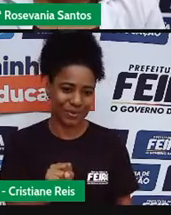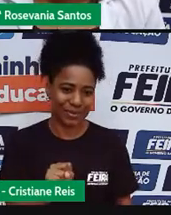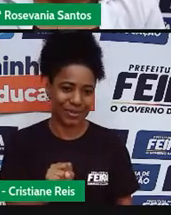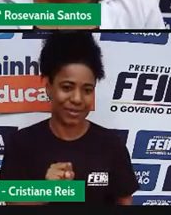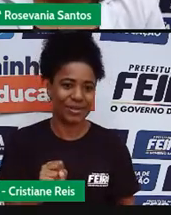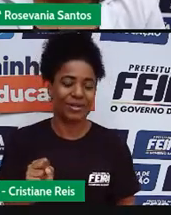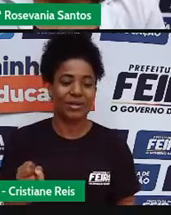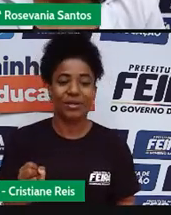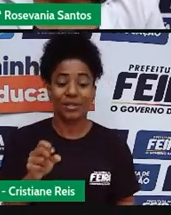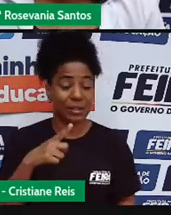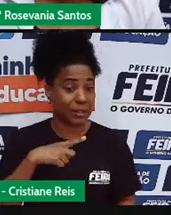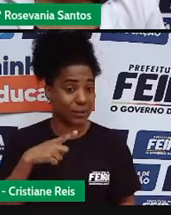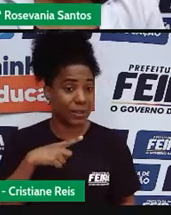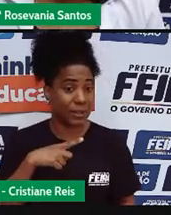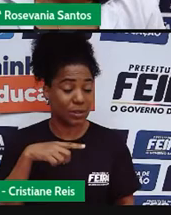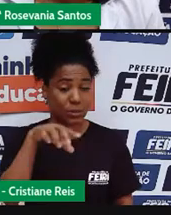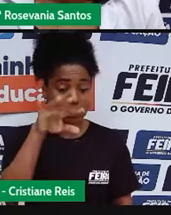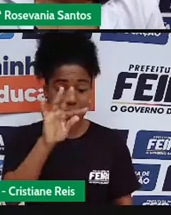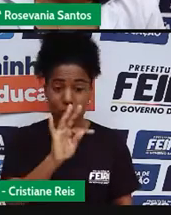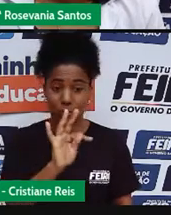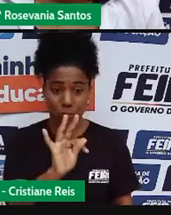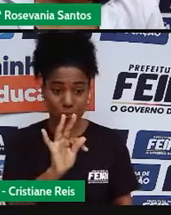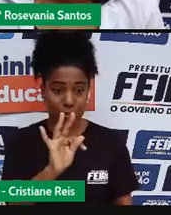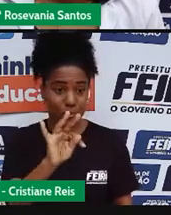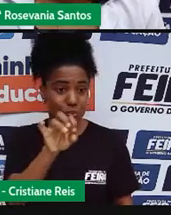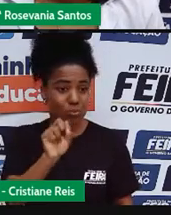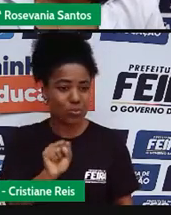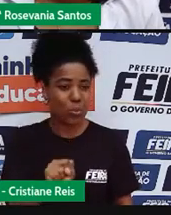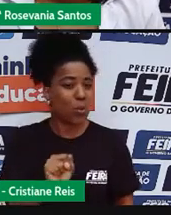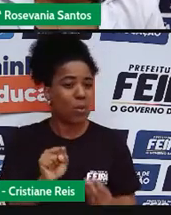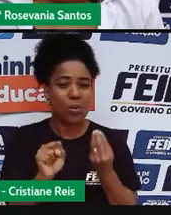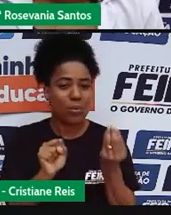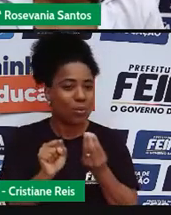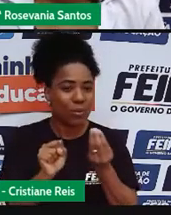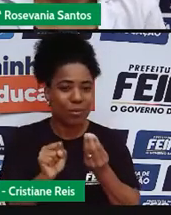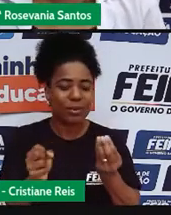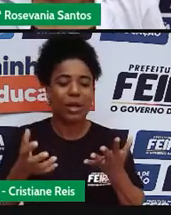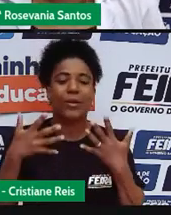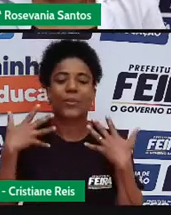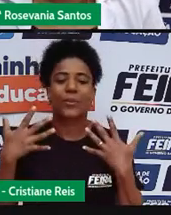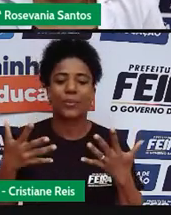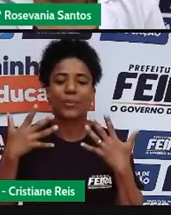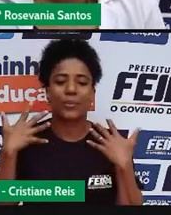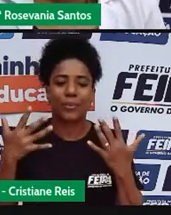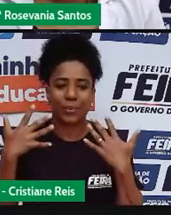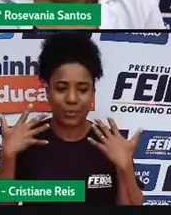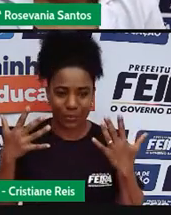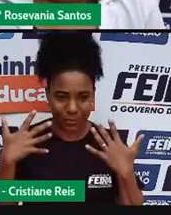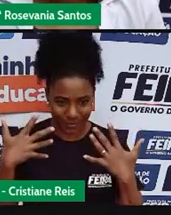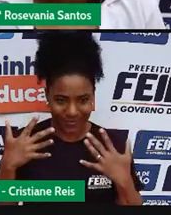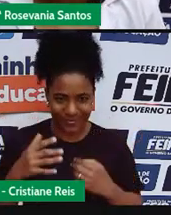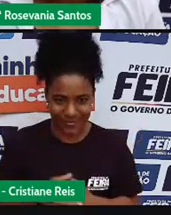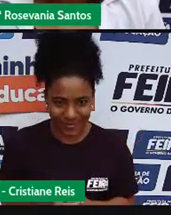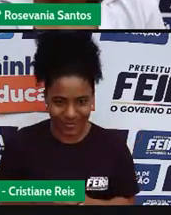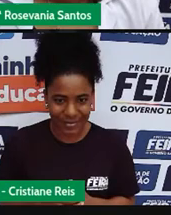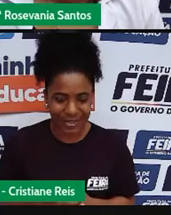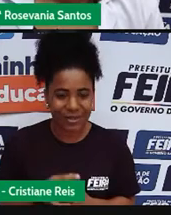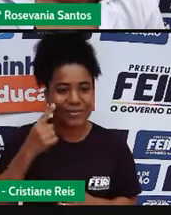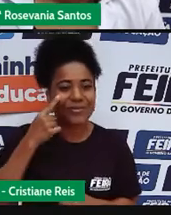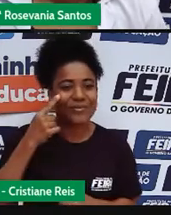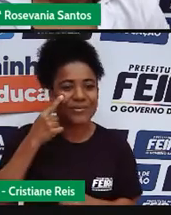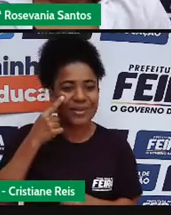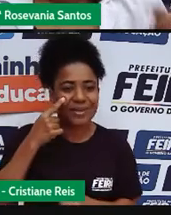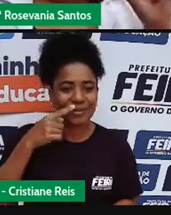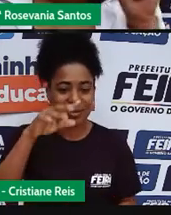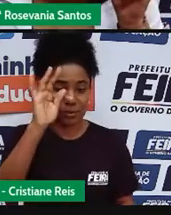de subtrópico. Então, você vai perceber que aqui é uma área de clima subtropical. Por quê? Porque está abaixo dos